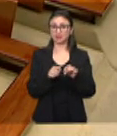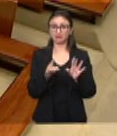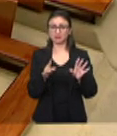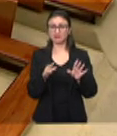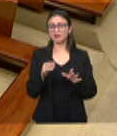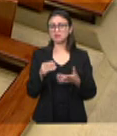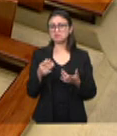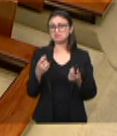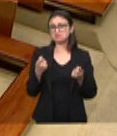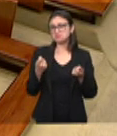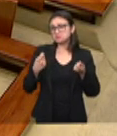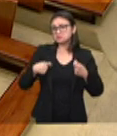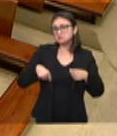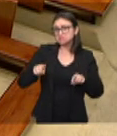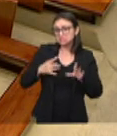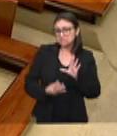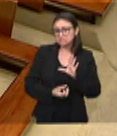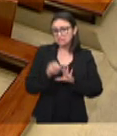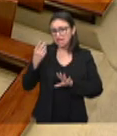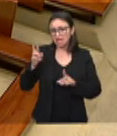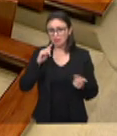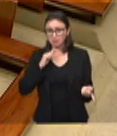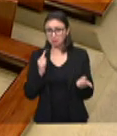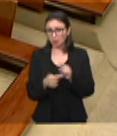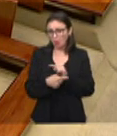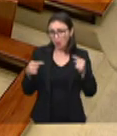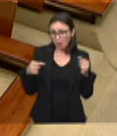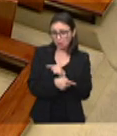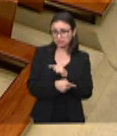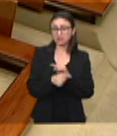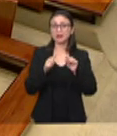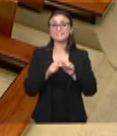Ministro Luiz Fux. Novas objeções, é que,